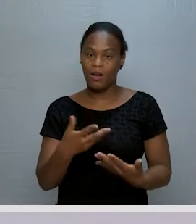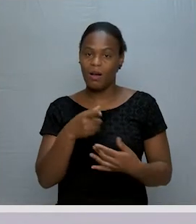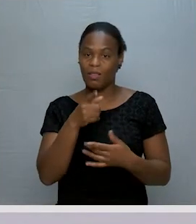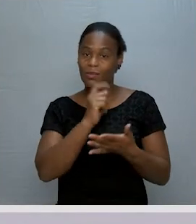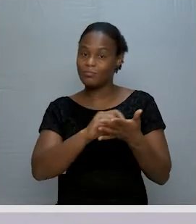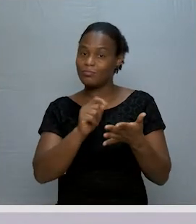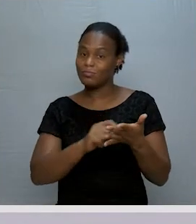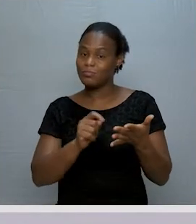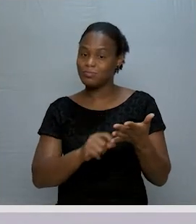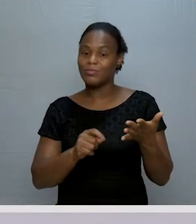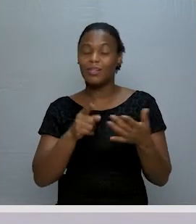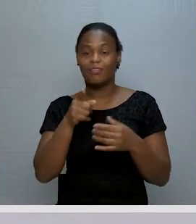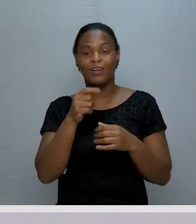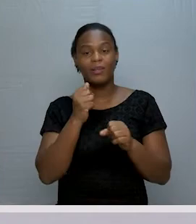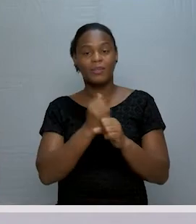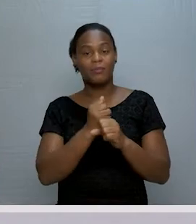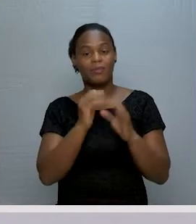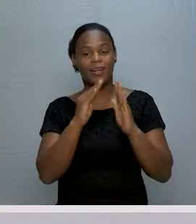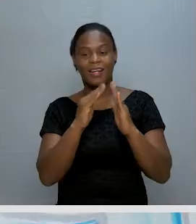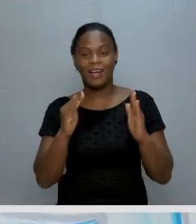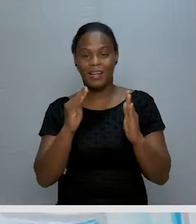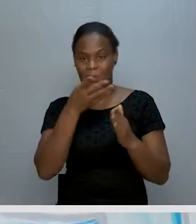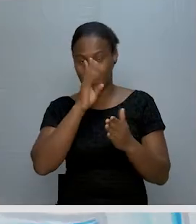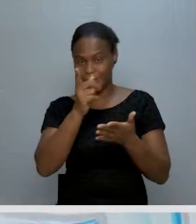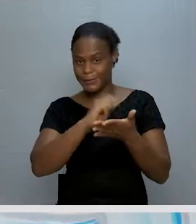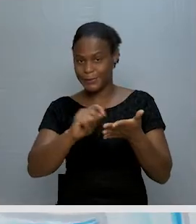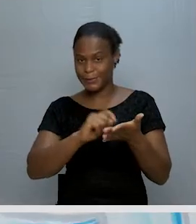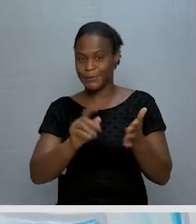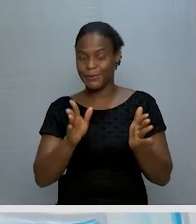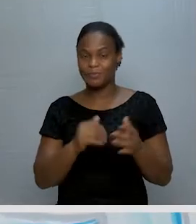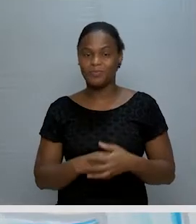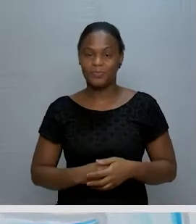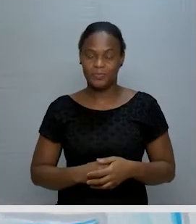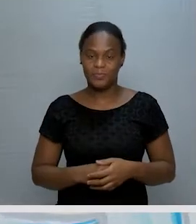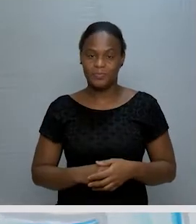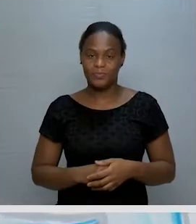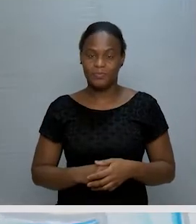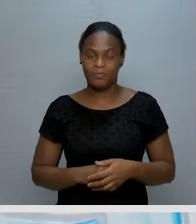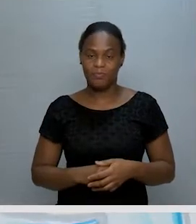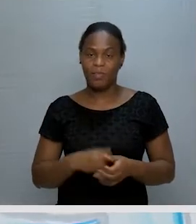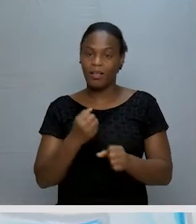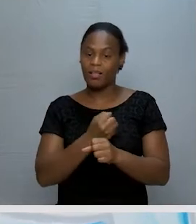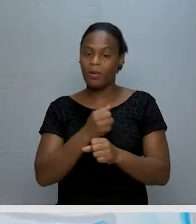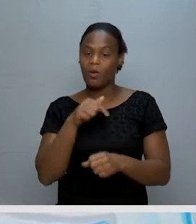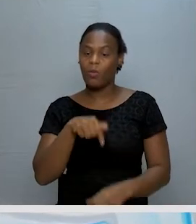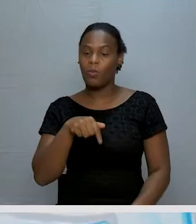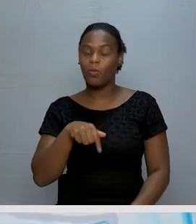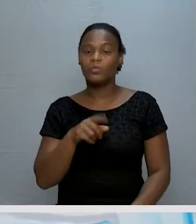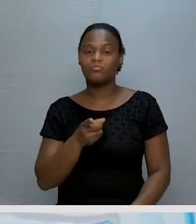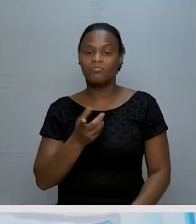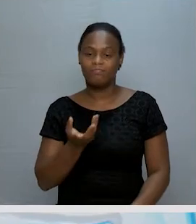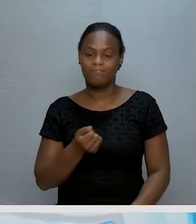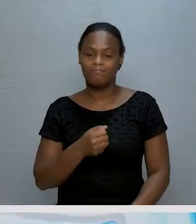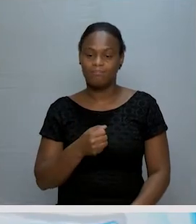Agora vão fazer as anotações, porque vão fazer exercícios lá em casa. Vamos lá. O trabalho para